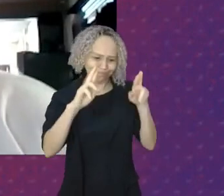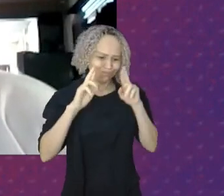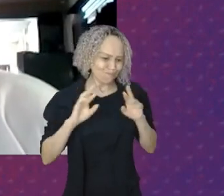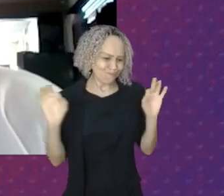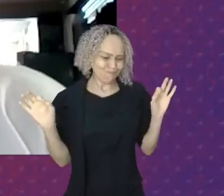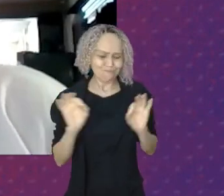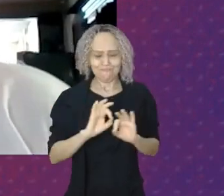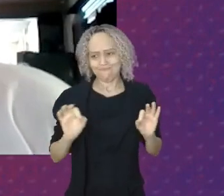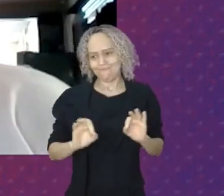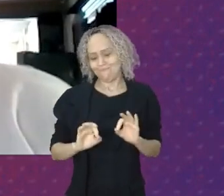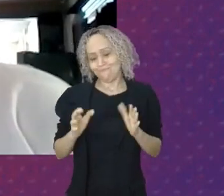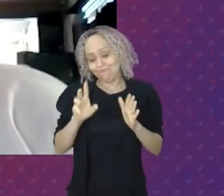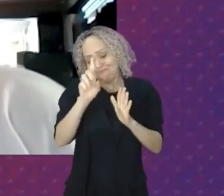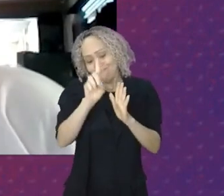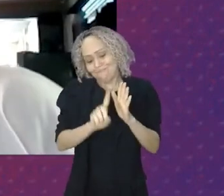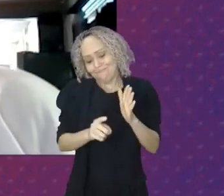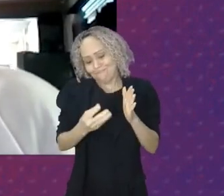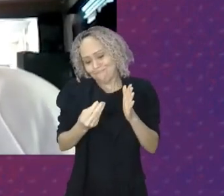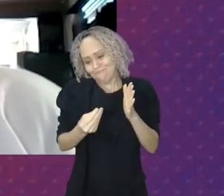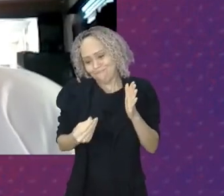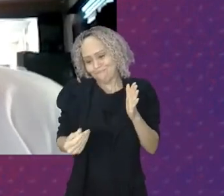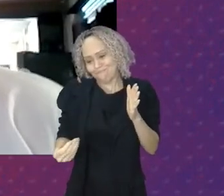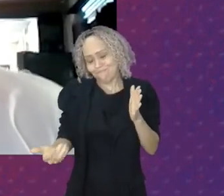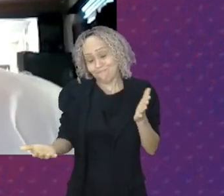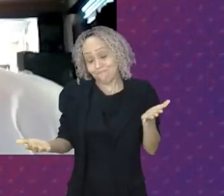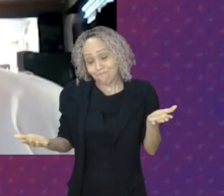exercido. Nós sequer